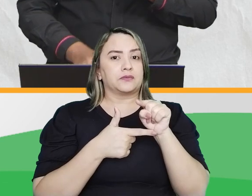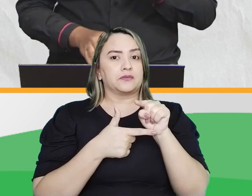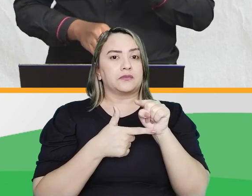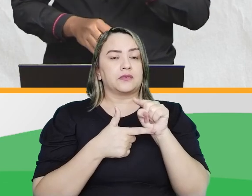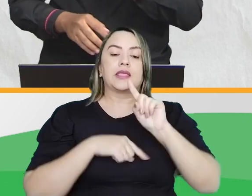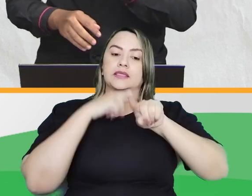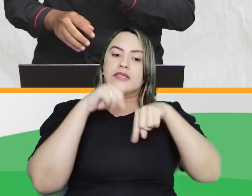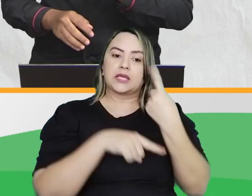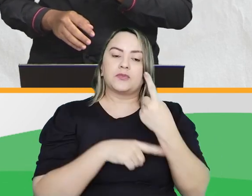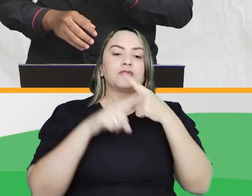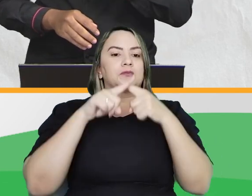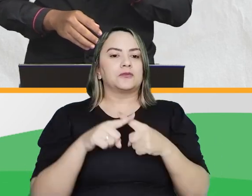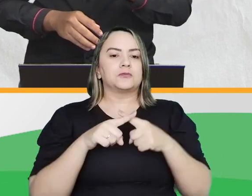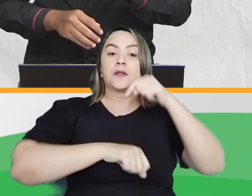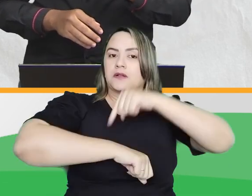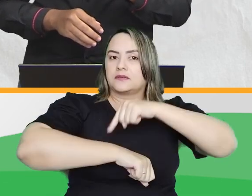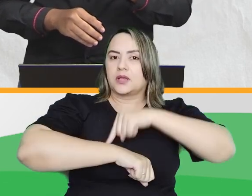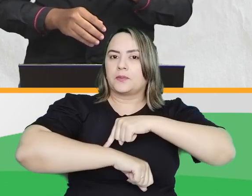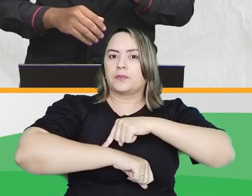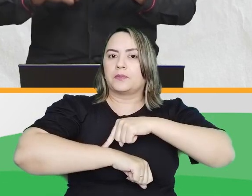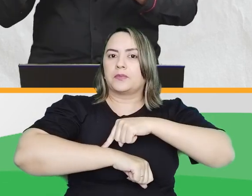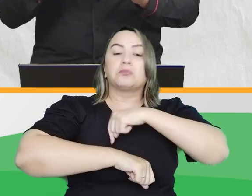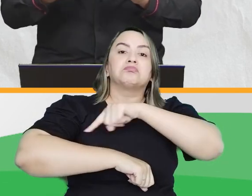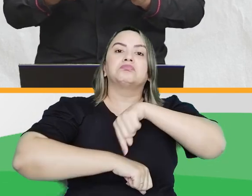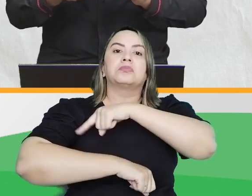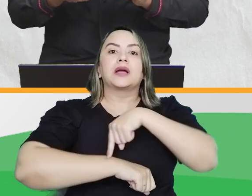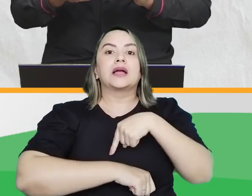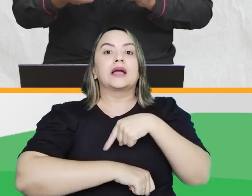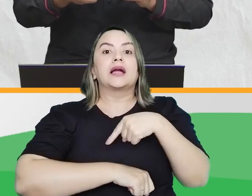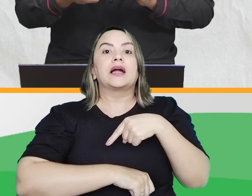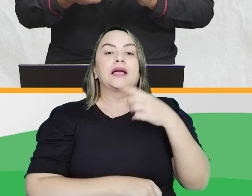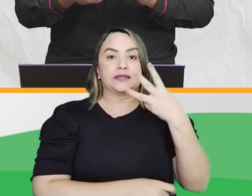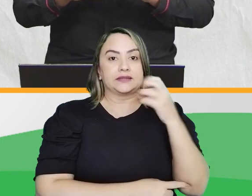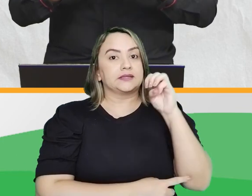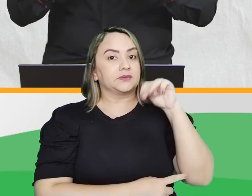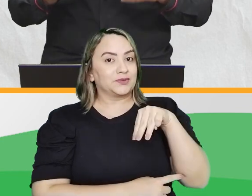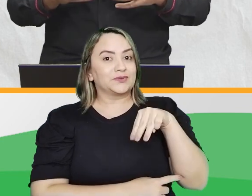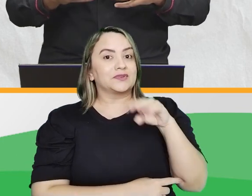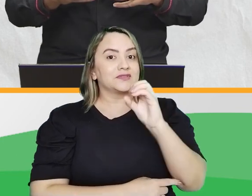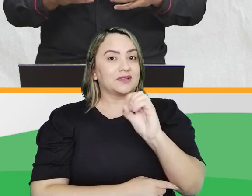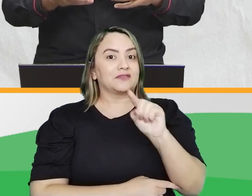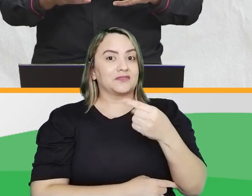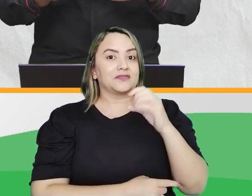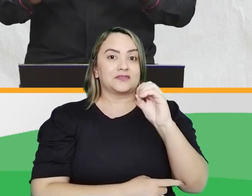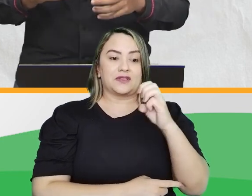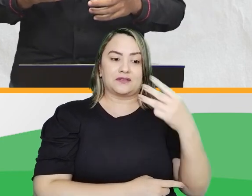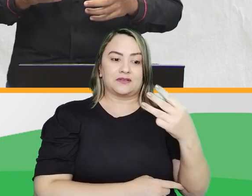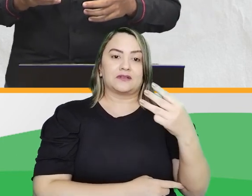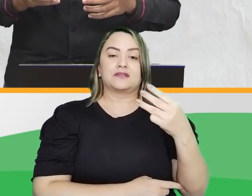quanto? 0,03, e vou multiplicar pelo tempo. Quanto tempo a lâmpada incandescente fica ligada? Meia hora.